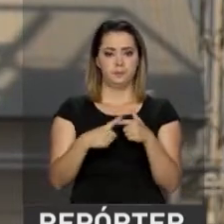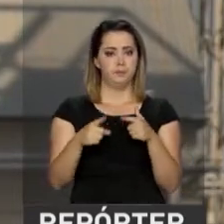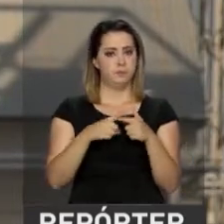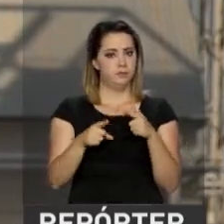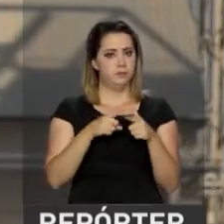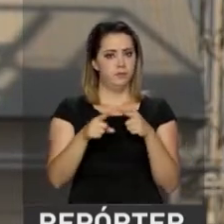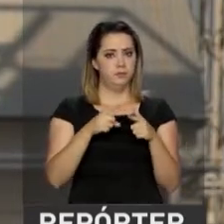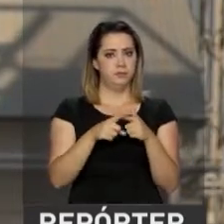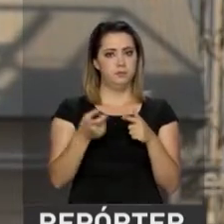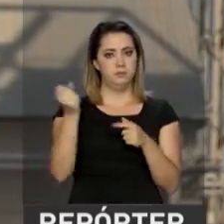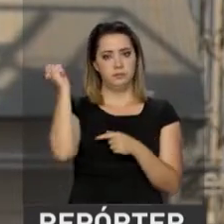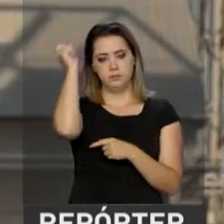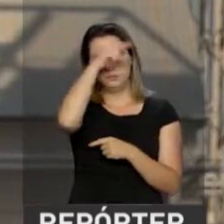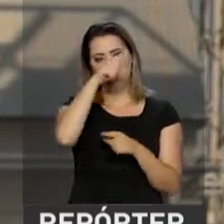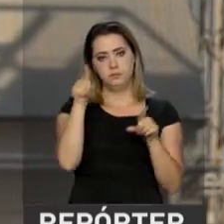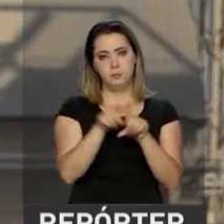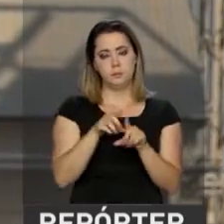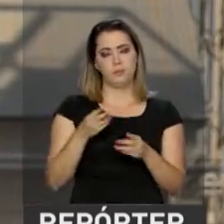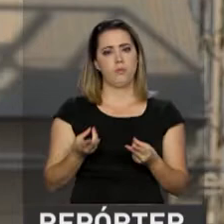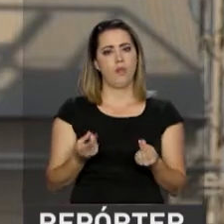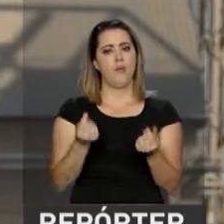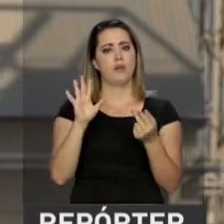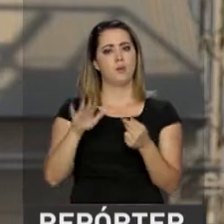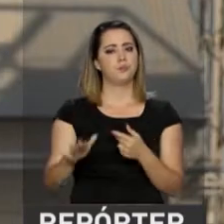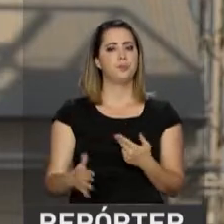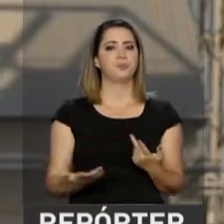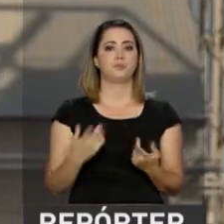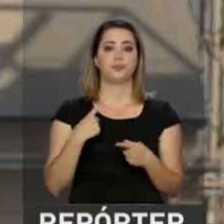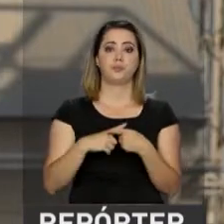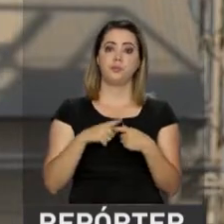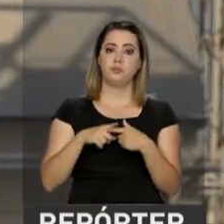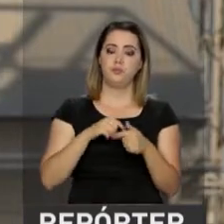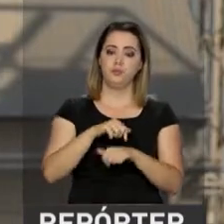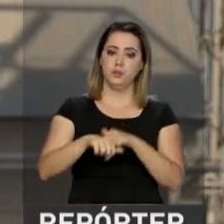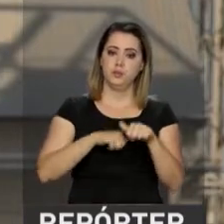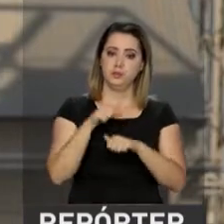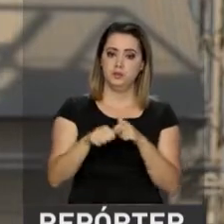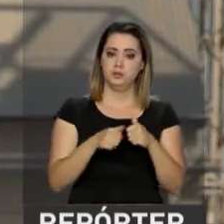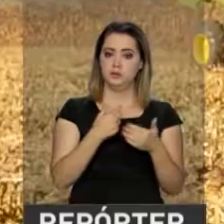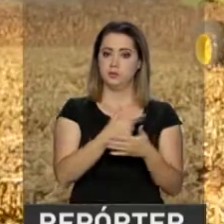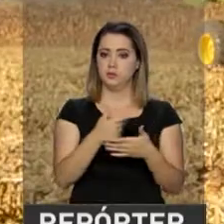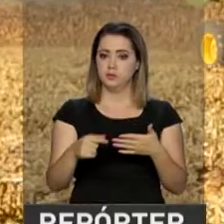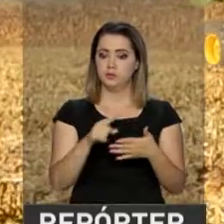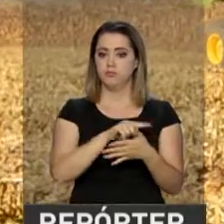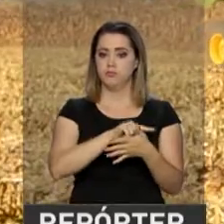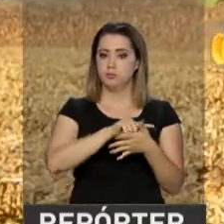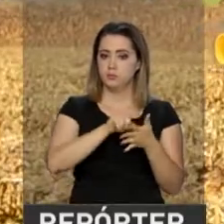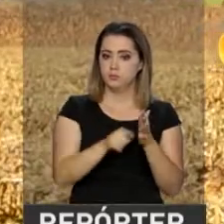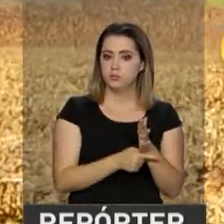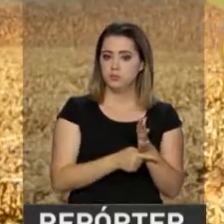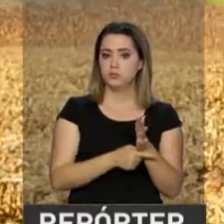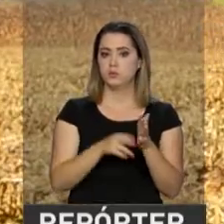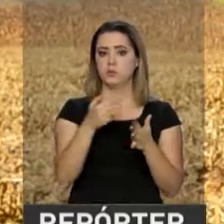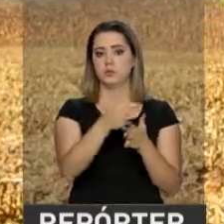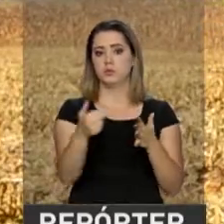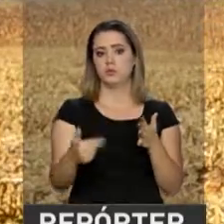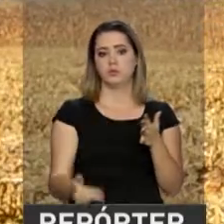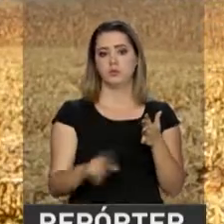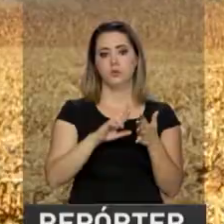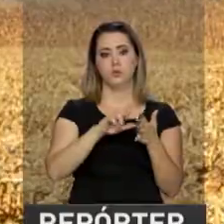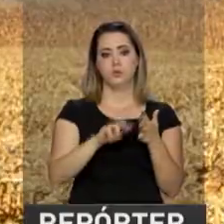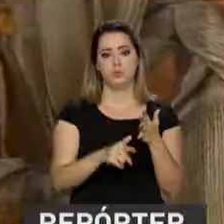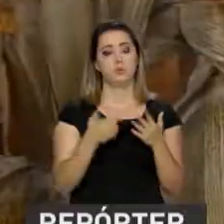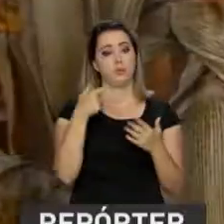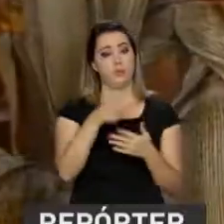portos você pega os produtos de baixo valor agregado e transforma em uma variedade de produtos para tornar a produção de mídia economicamente mais